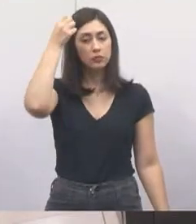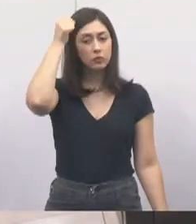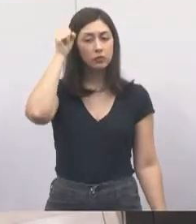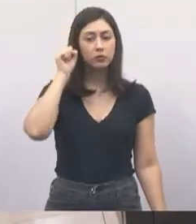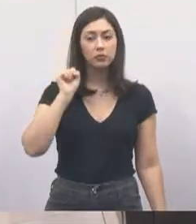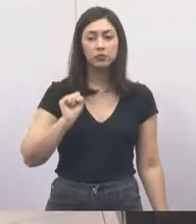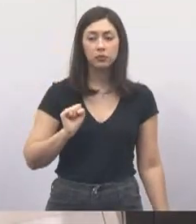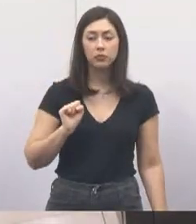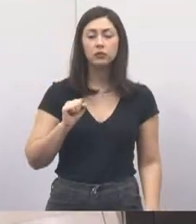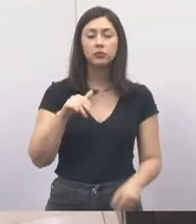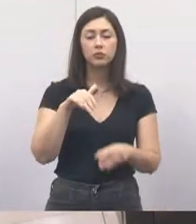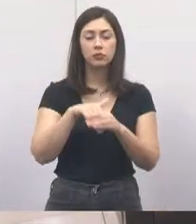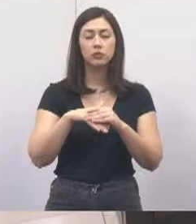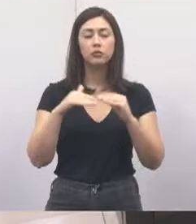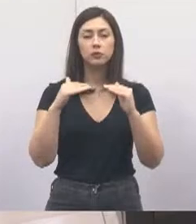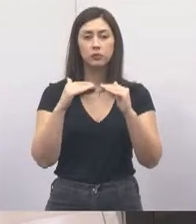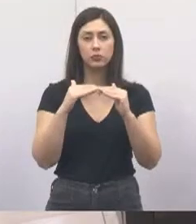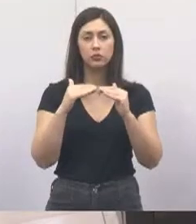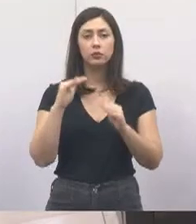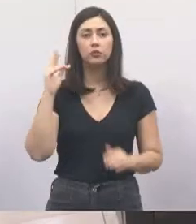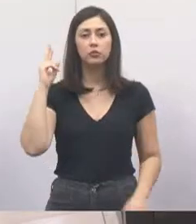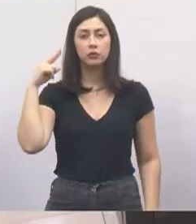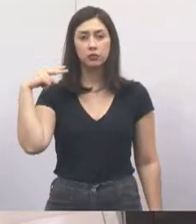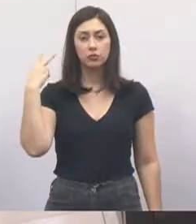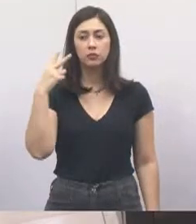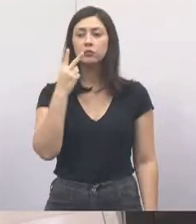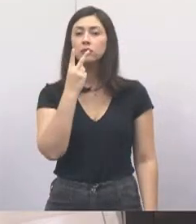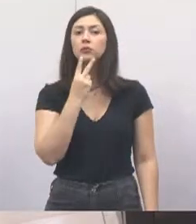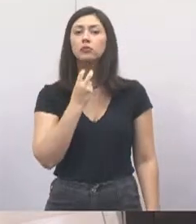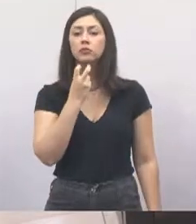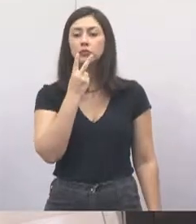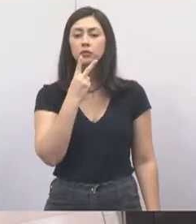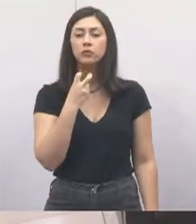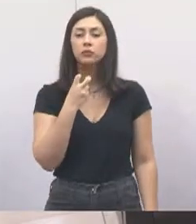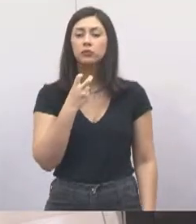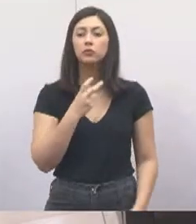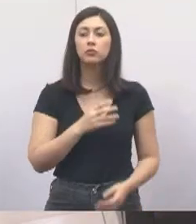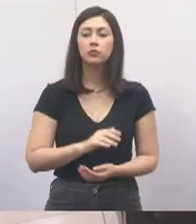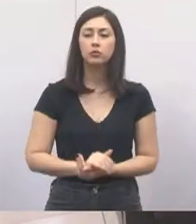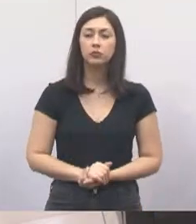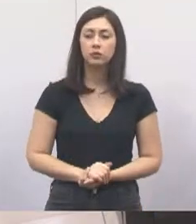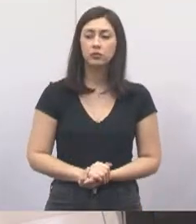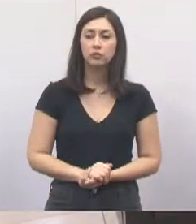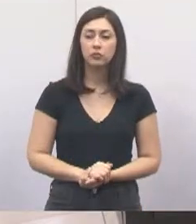Patas da Amizade? Favorável. Como vota o vereador Valmir do Parque Meia Lua?